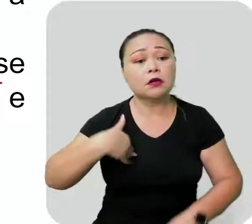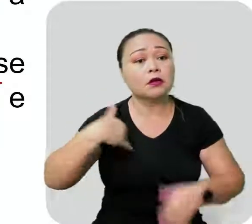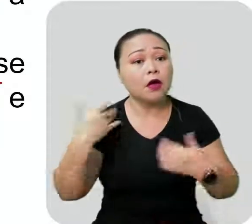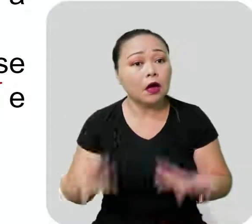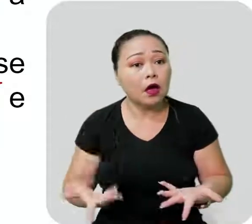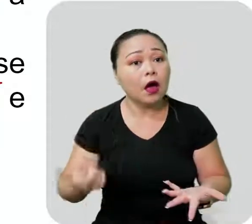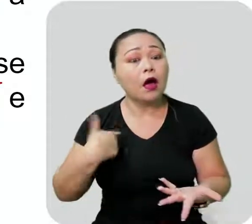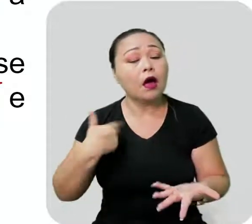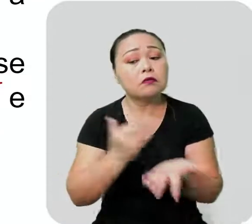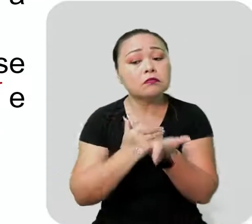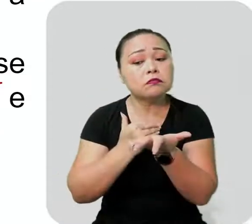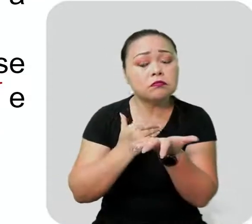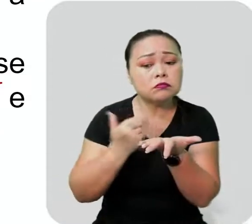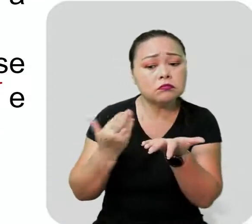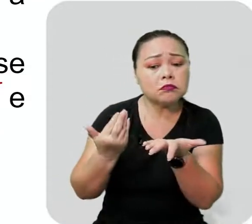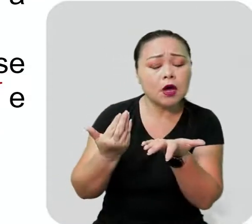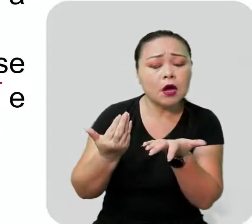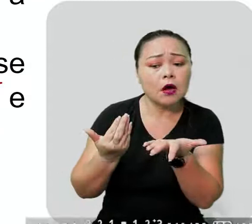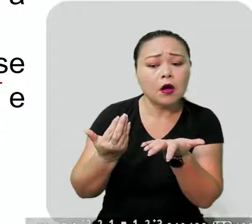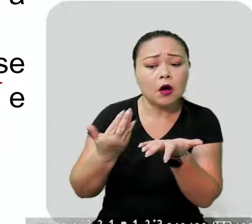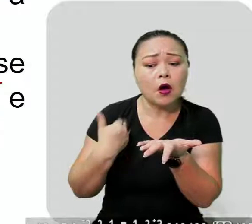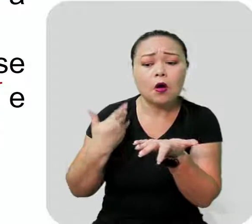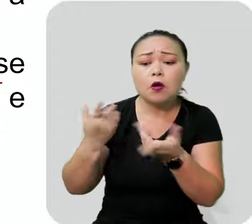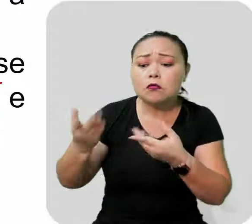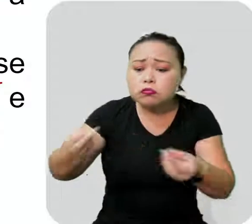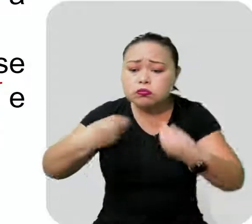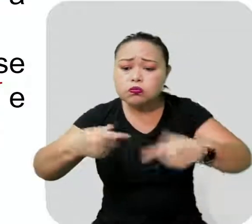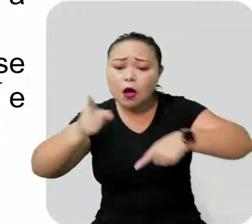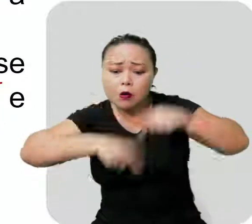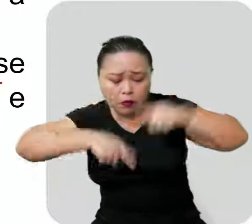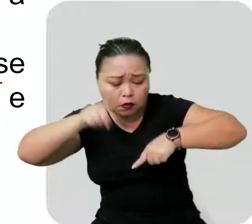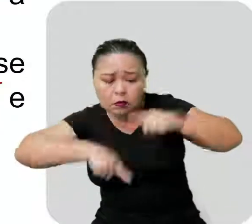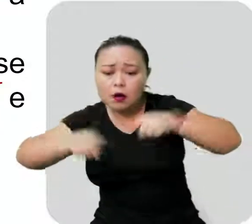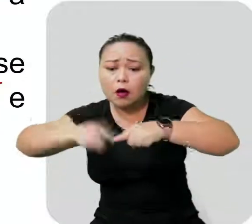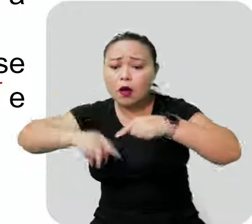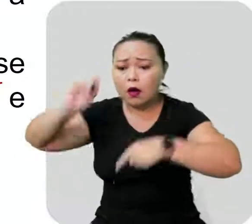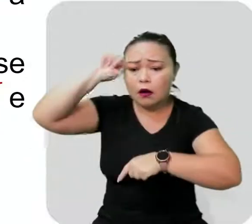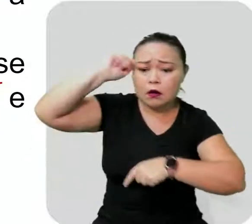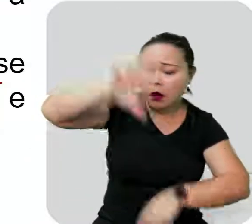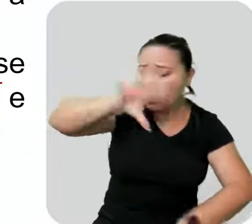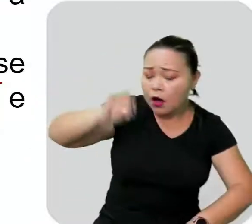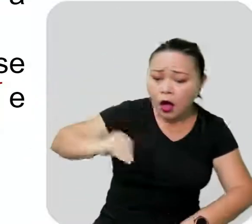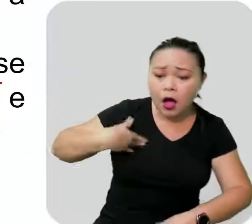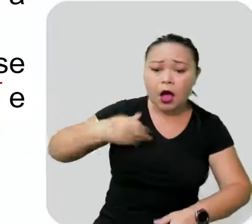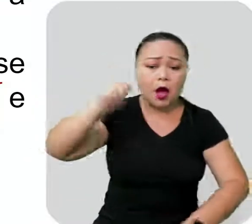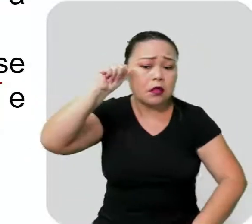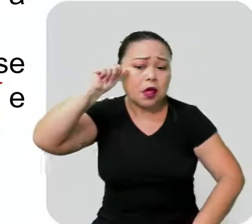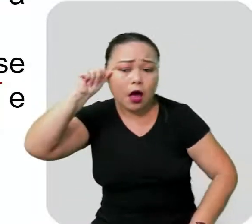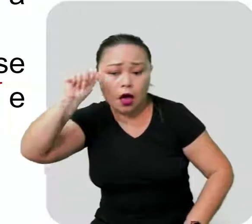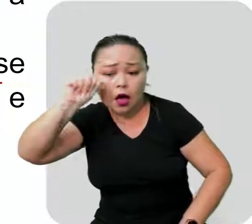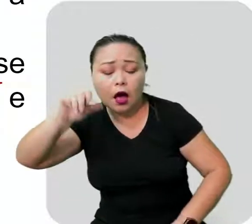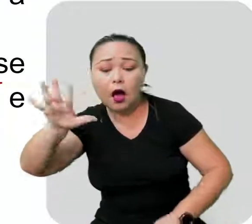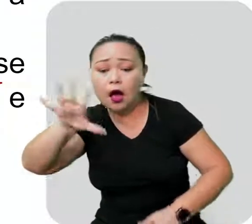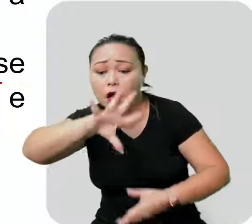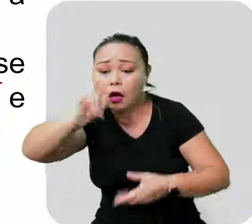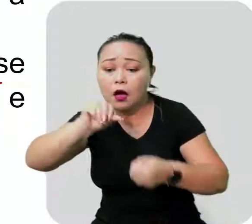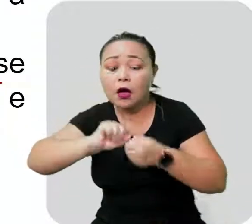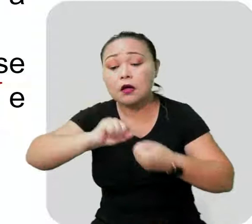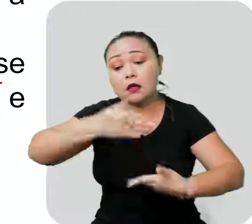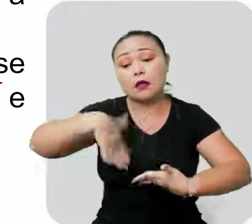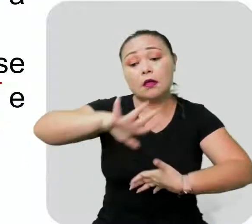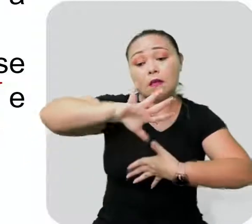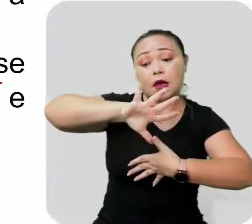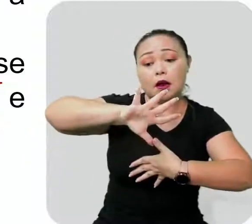aí de olho começa a chegar produtos vindos da África da Ásia e também da